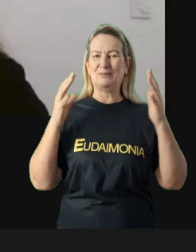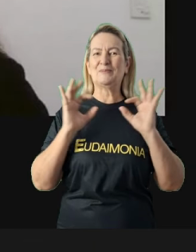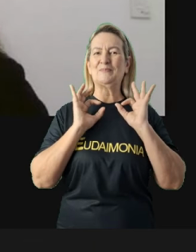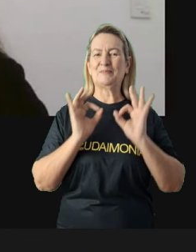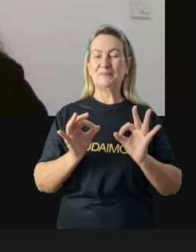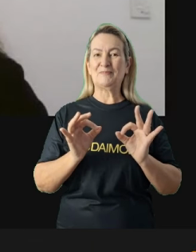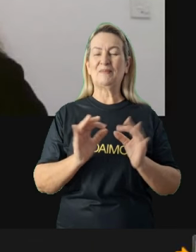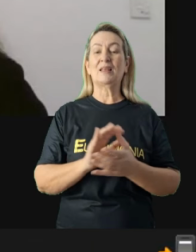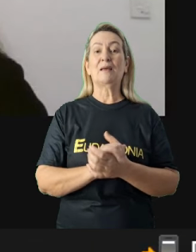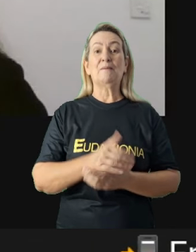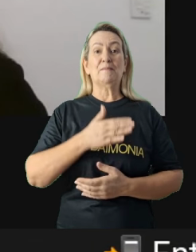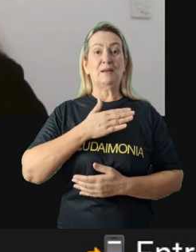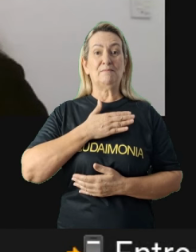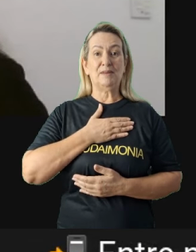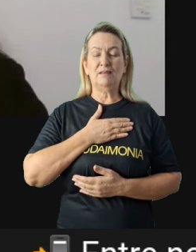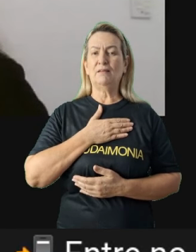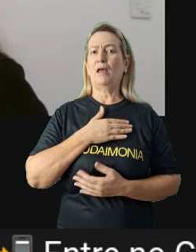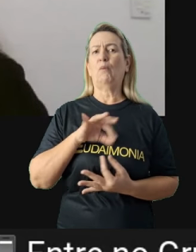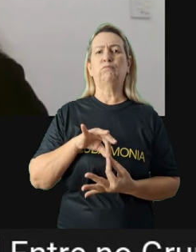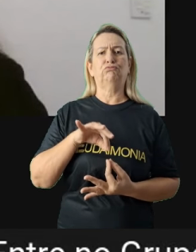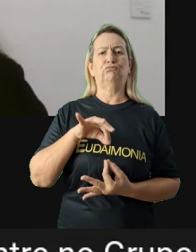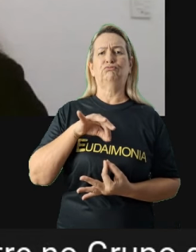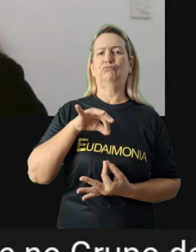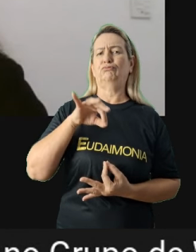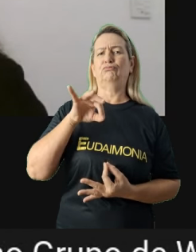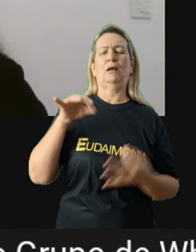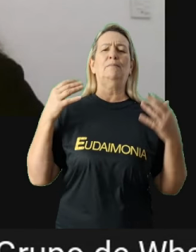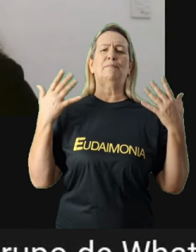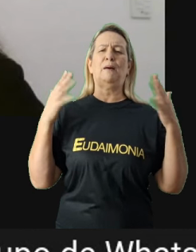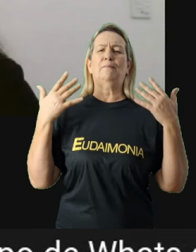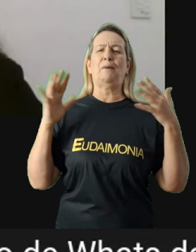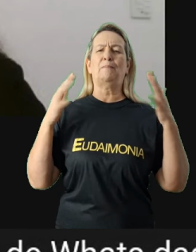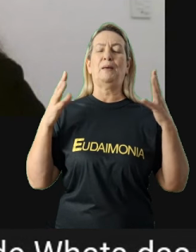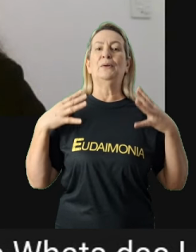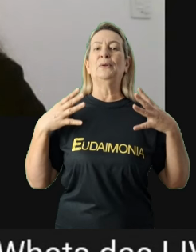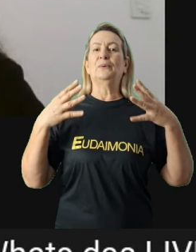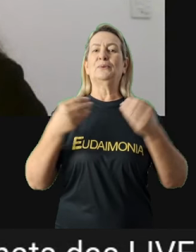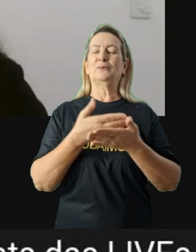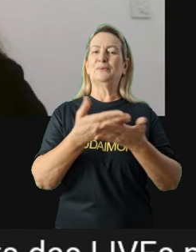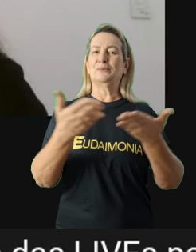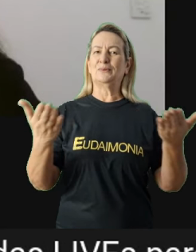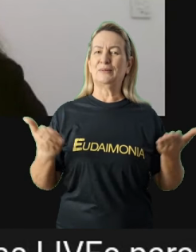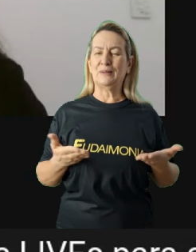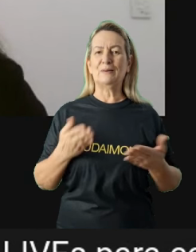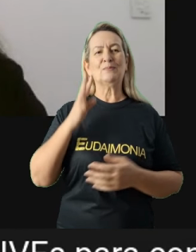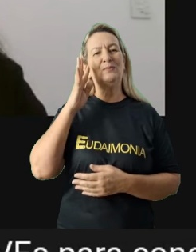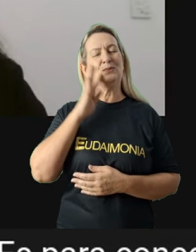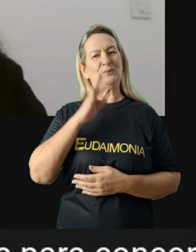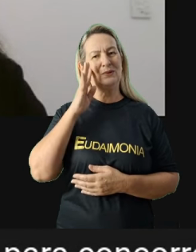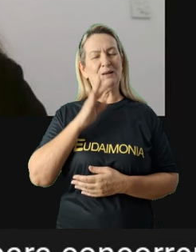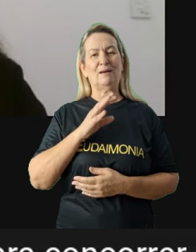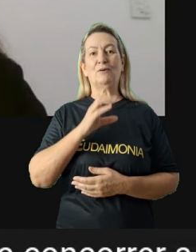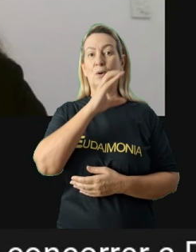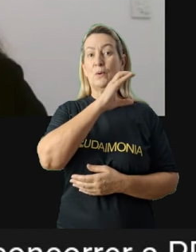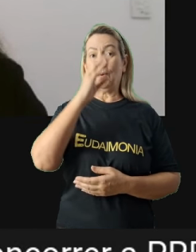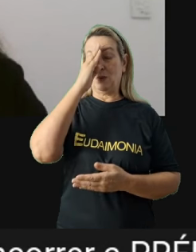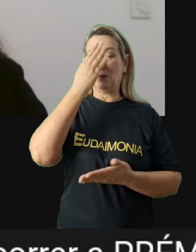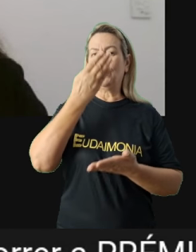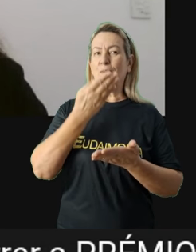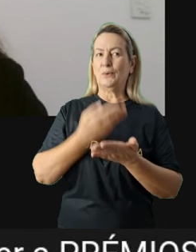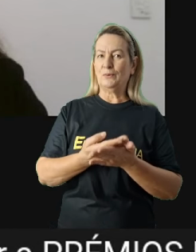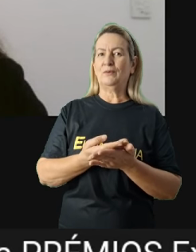Aplausos e aplausos e aplausos e aplausos, né? Eu, por mim, eu ficaria aqui aplaudindo um tempão todos vocês, né? Porque